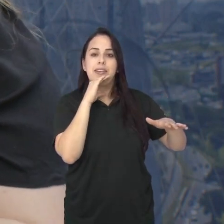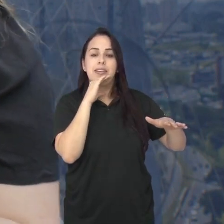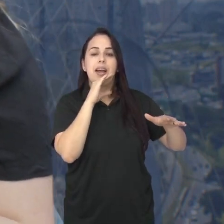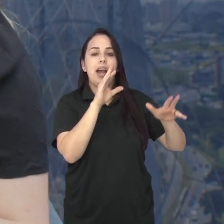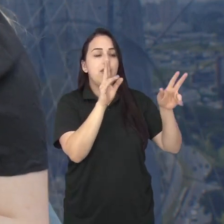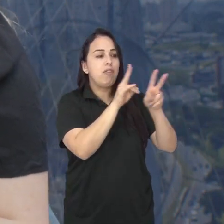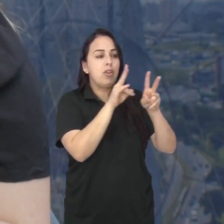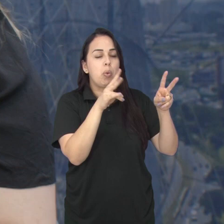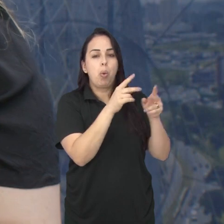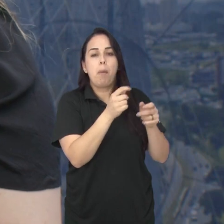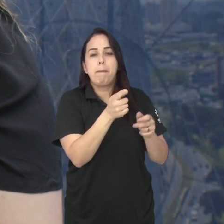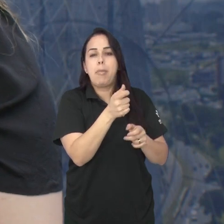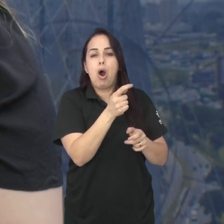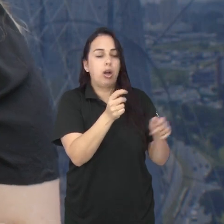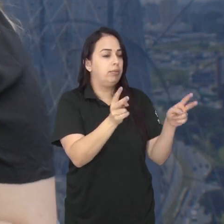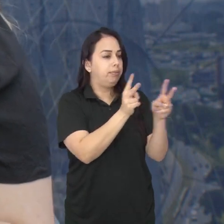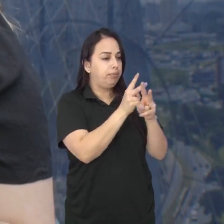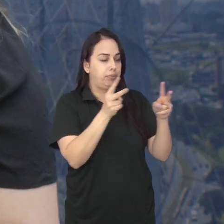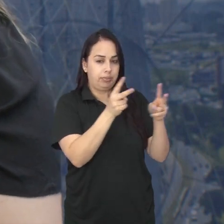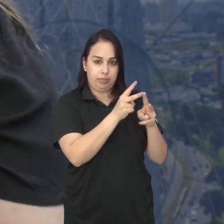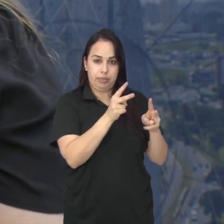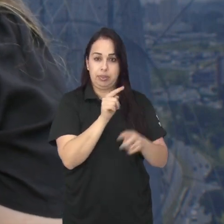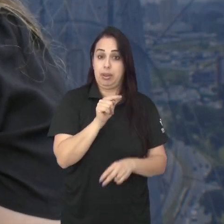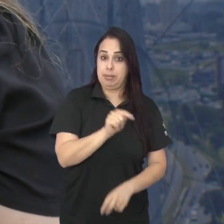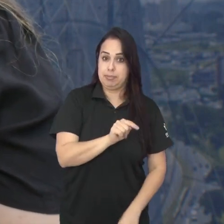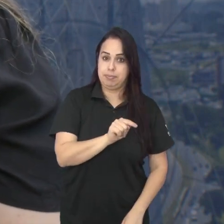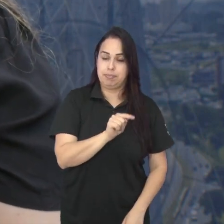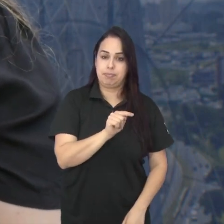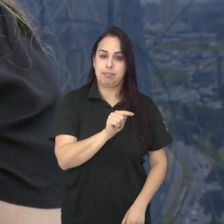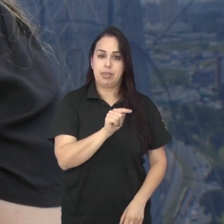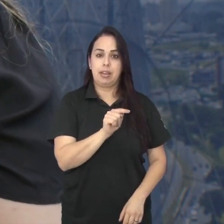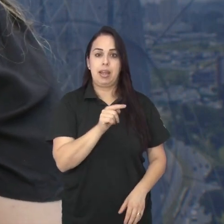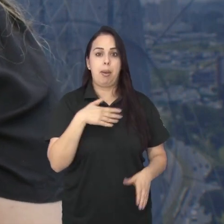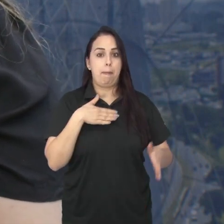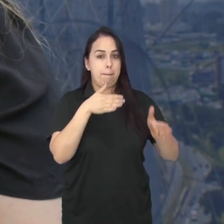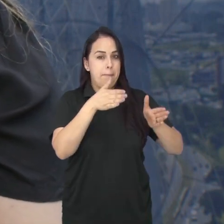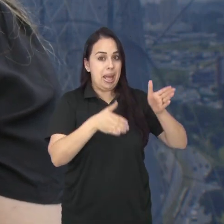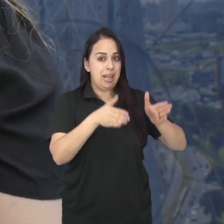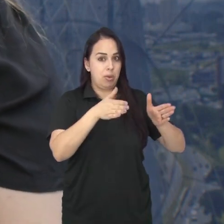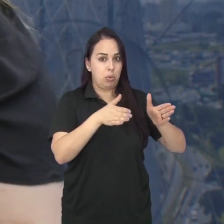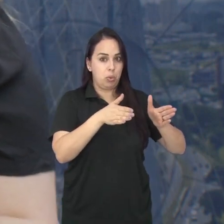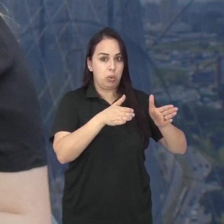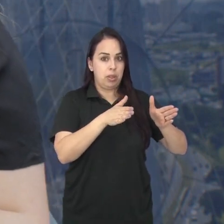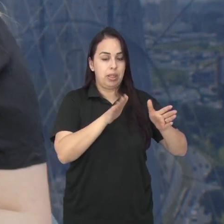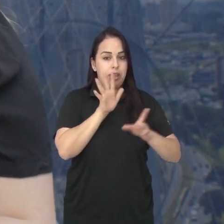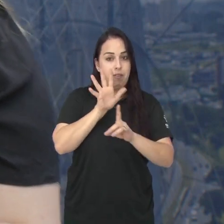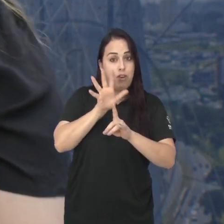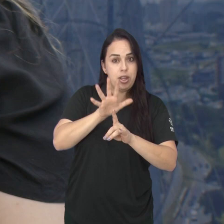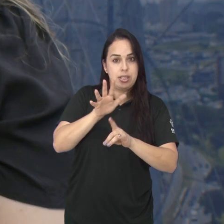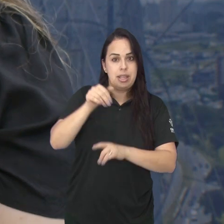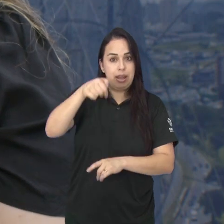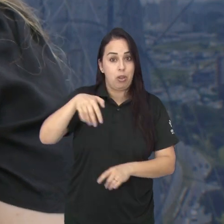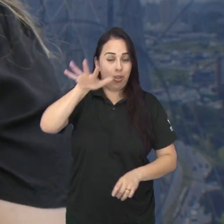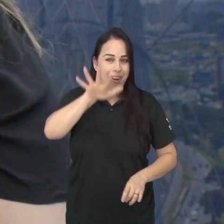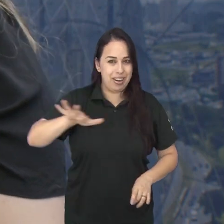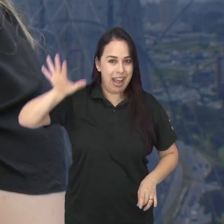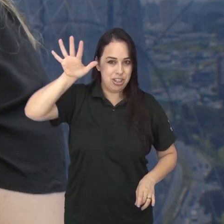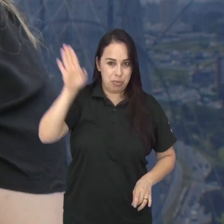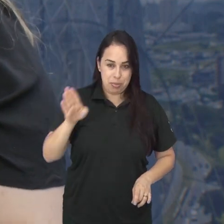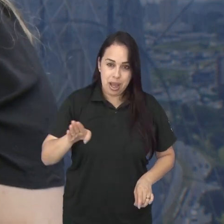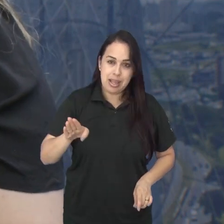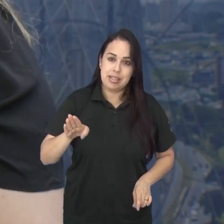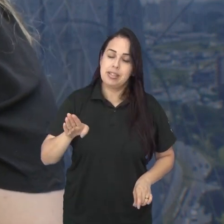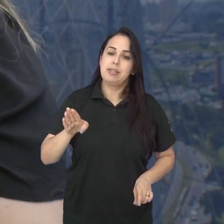diminui os meus ventos. O que a gente sabe que no El Niño, por exemplo, eu tenho uma época de muita seca na minha região Nordeste.